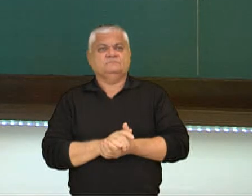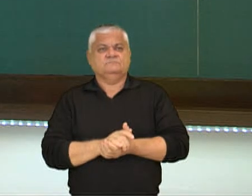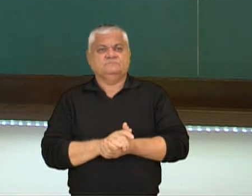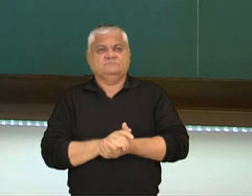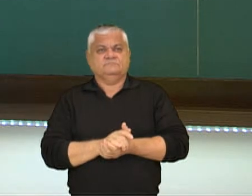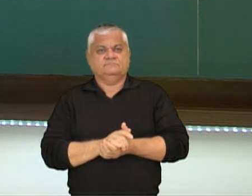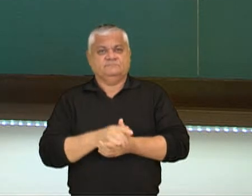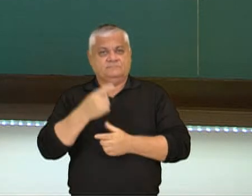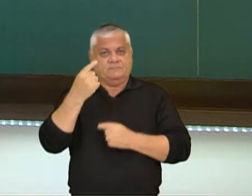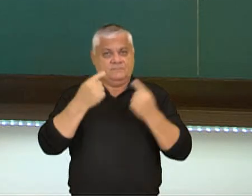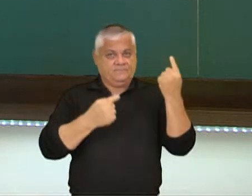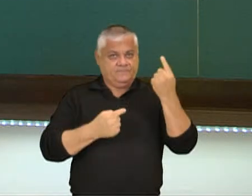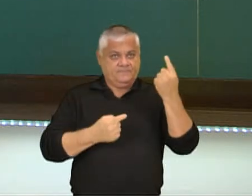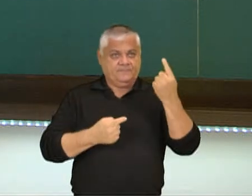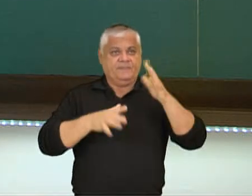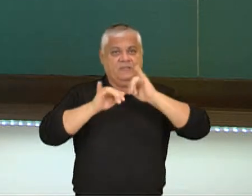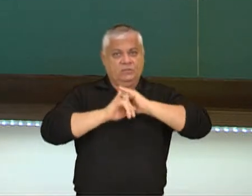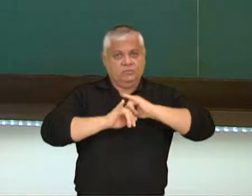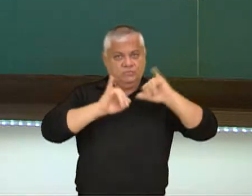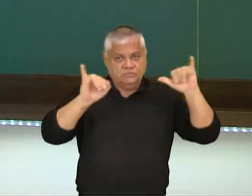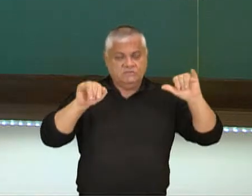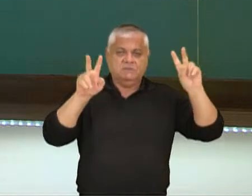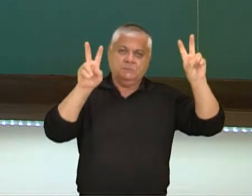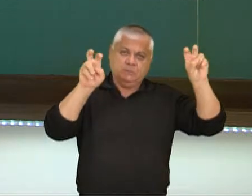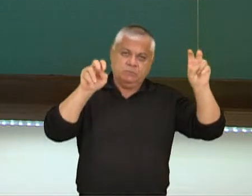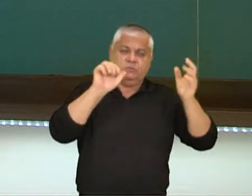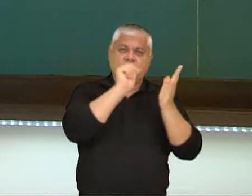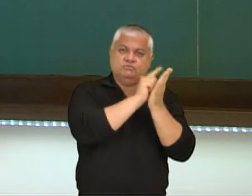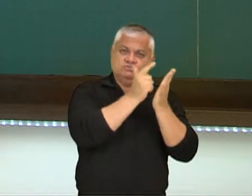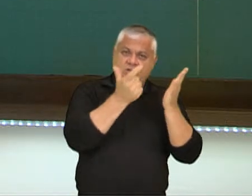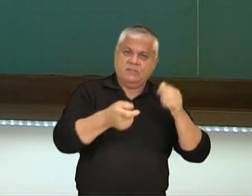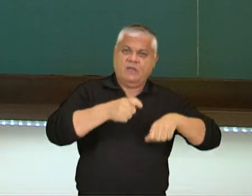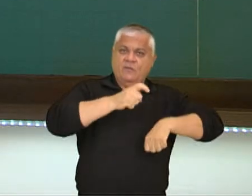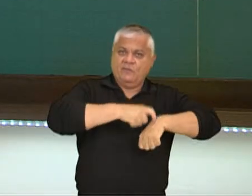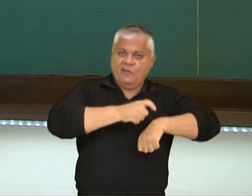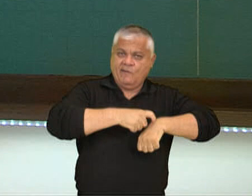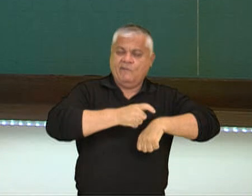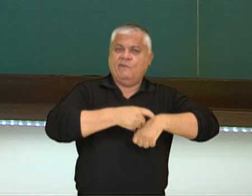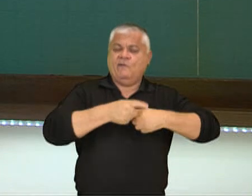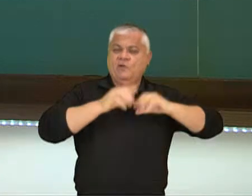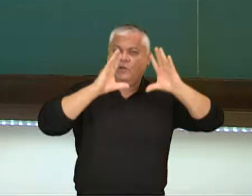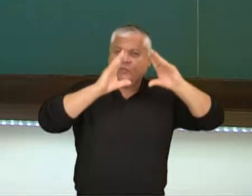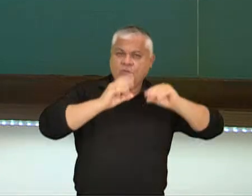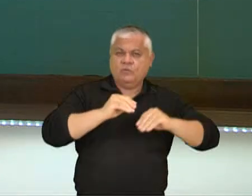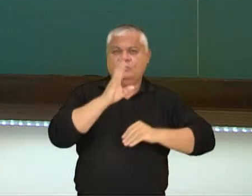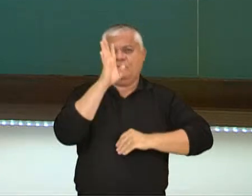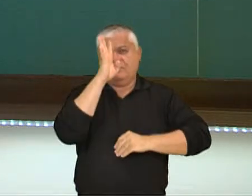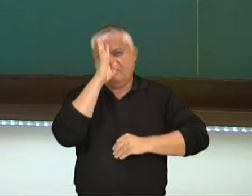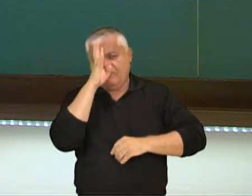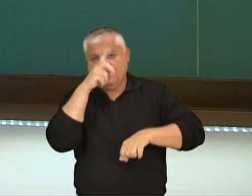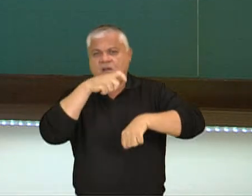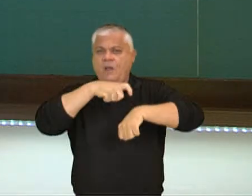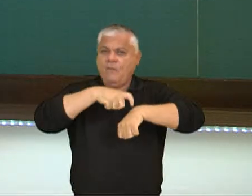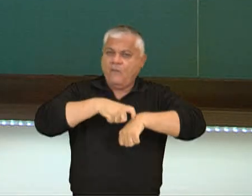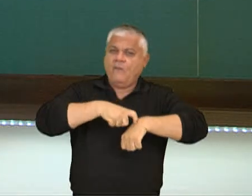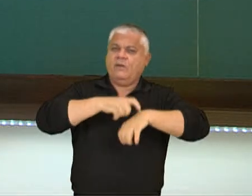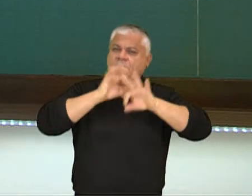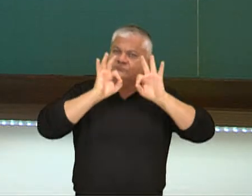aqui então, olha, notícia, lá de 6 o 5, naquele momento, caiu, ó, na noite da quarta-feira, 5, olha, eu